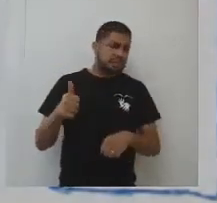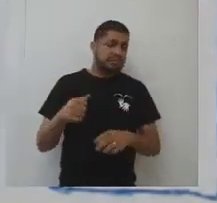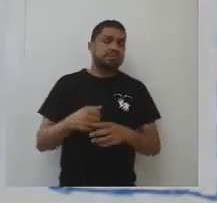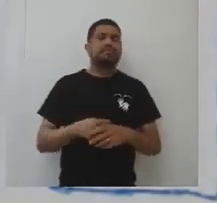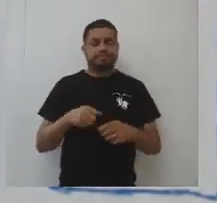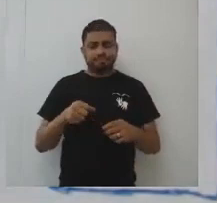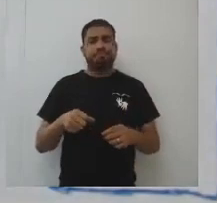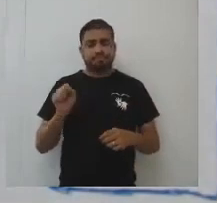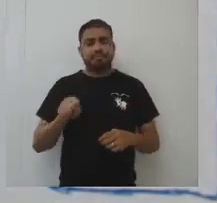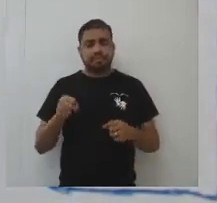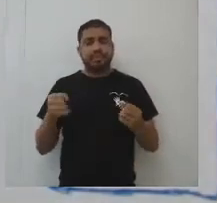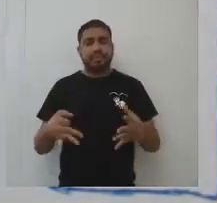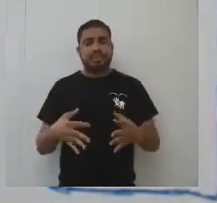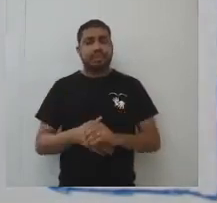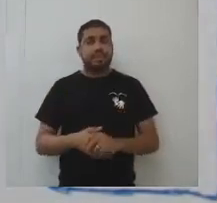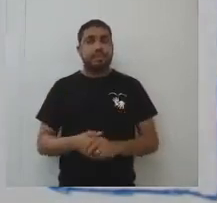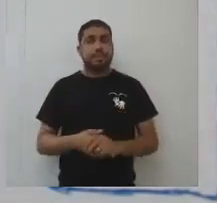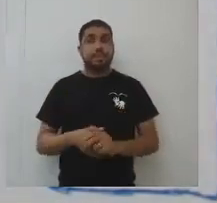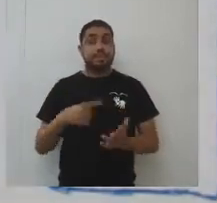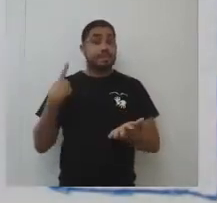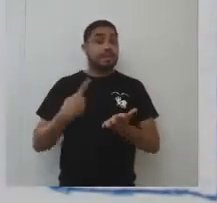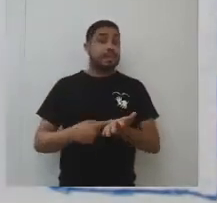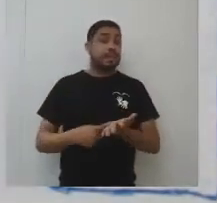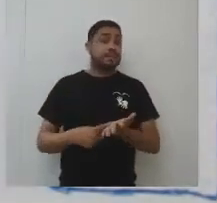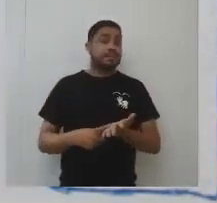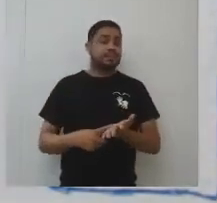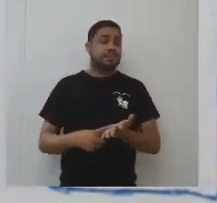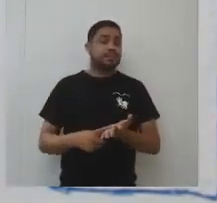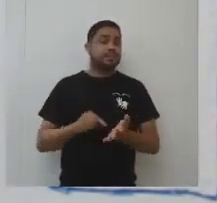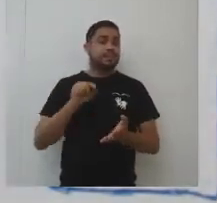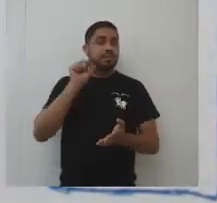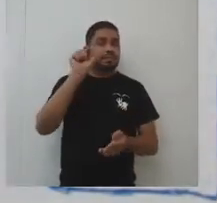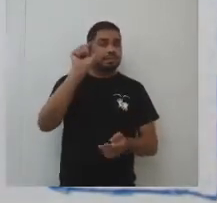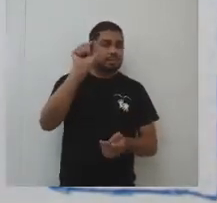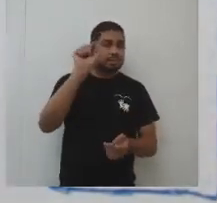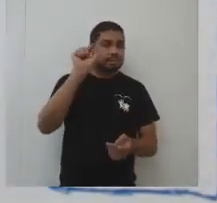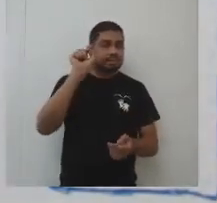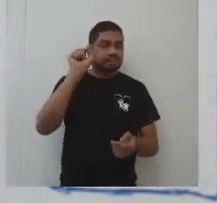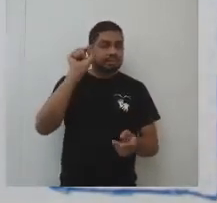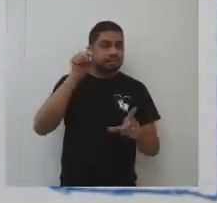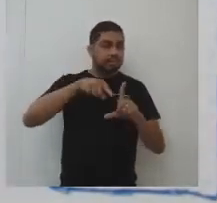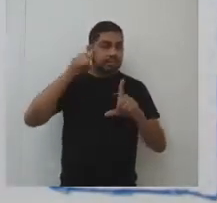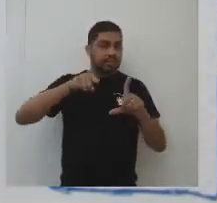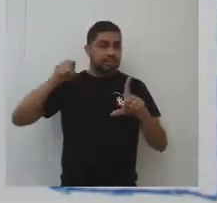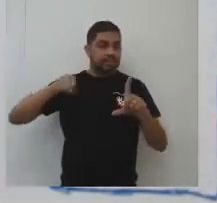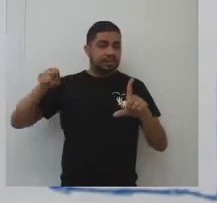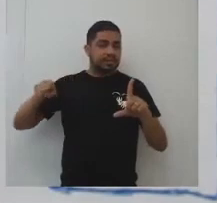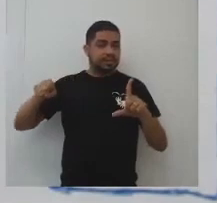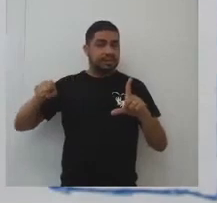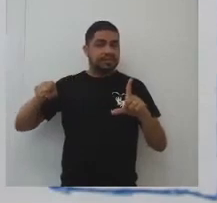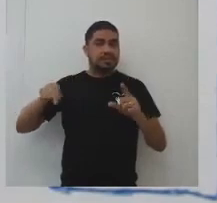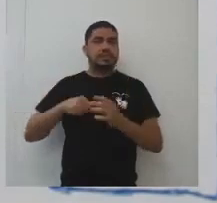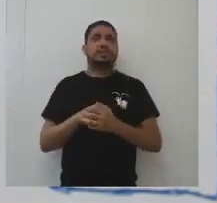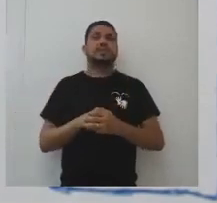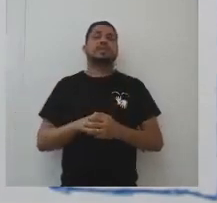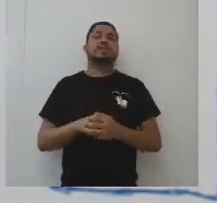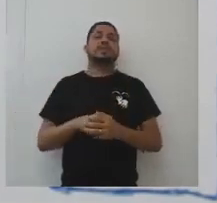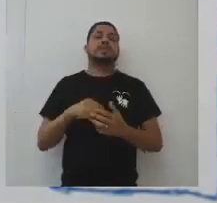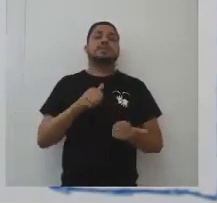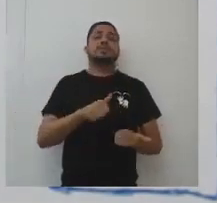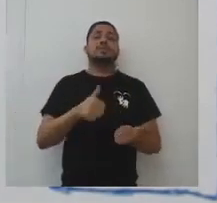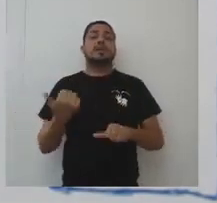Explico. Marque, por favor, um ponto aqui no gráfico e batize